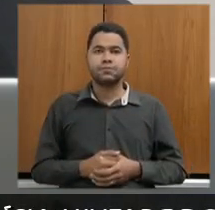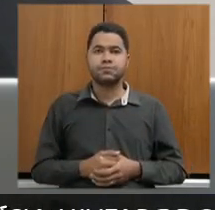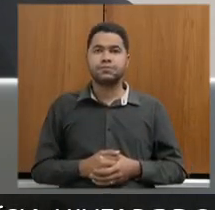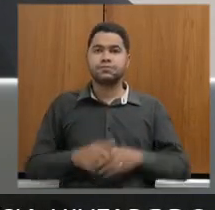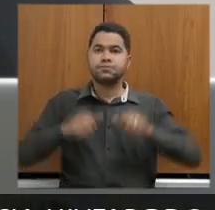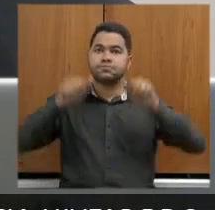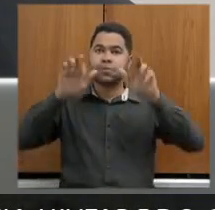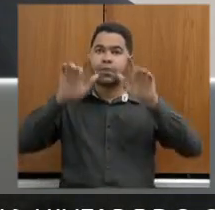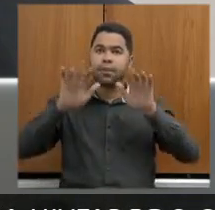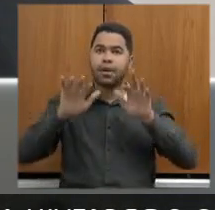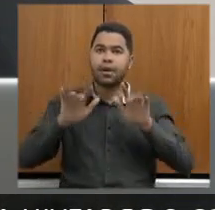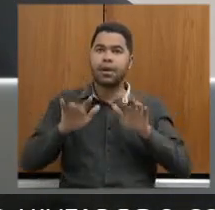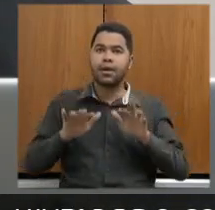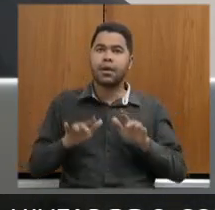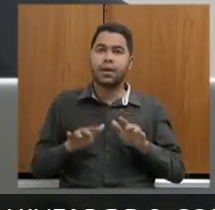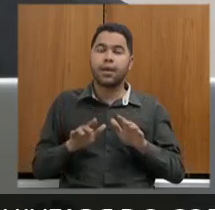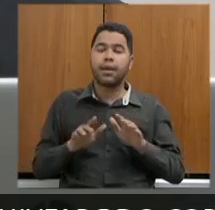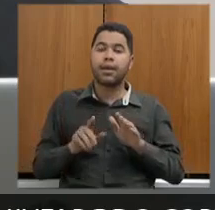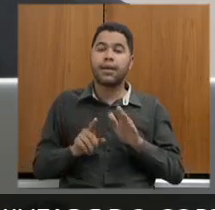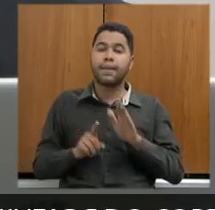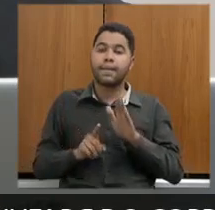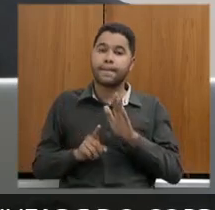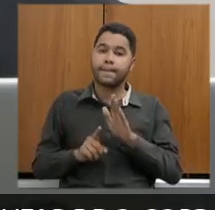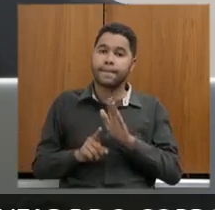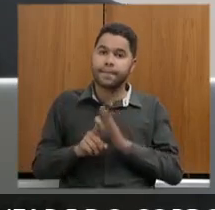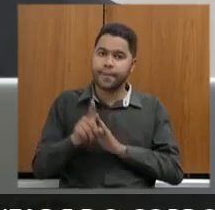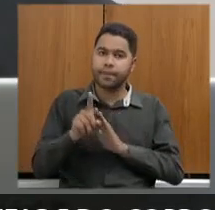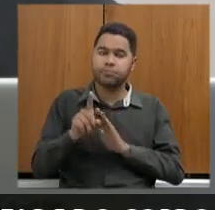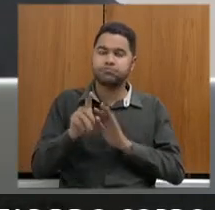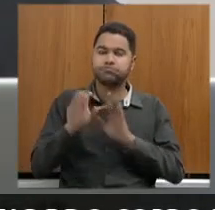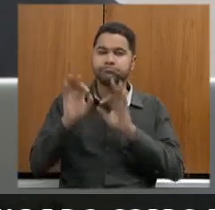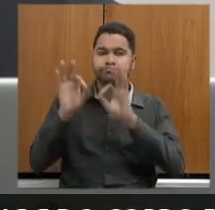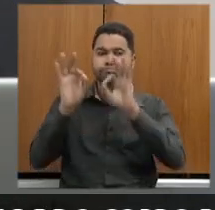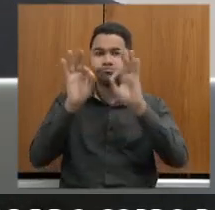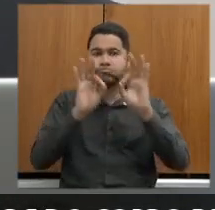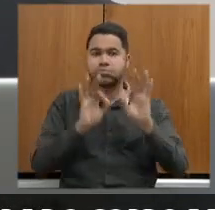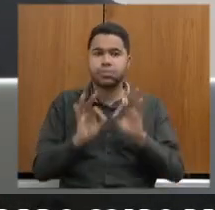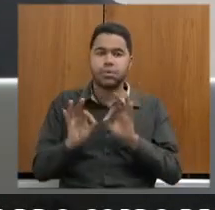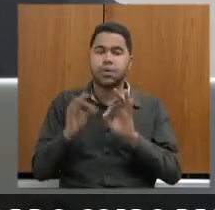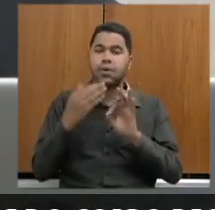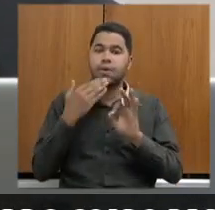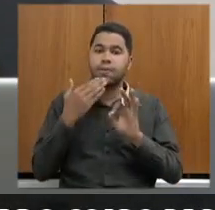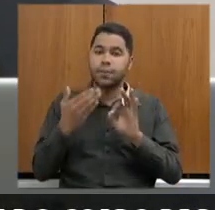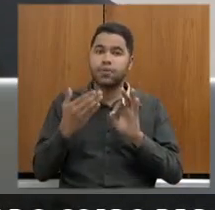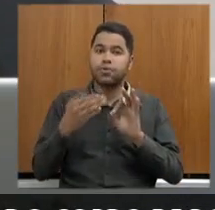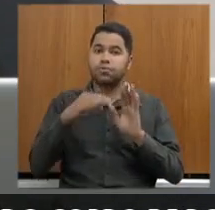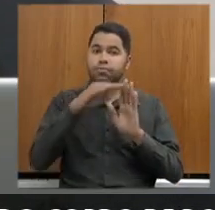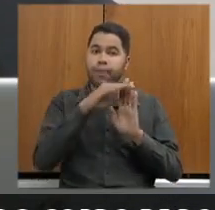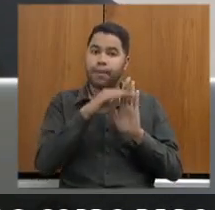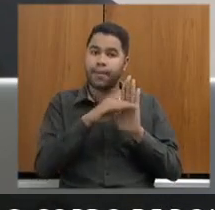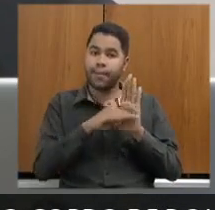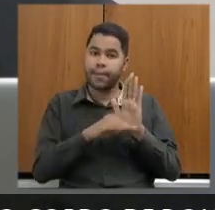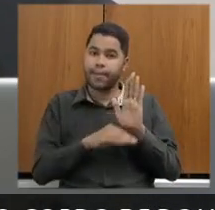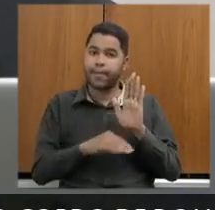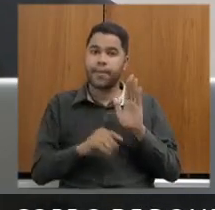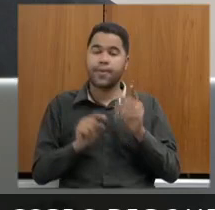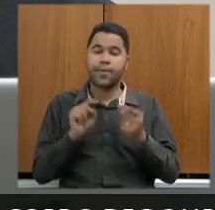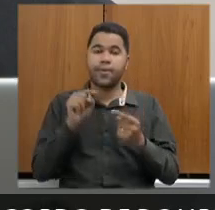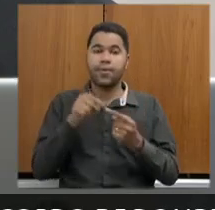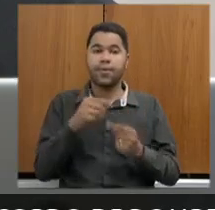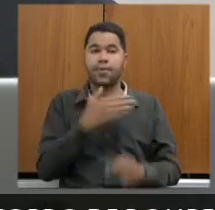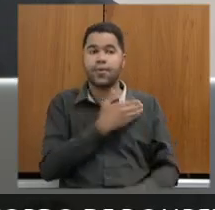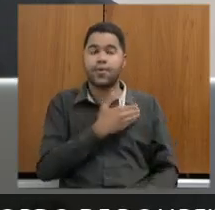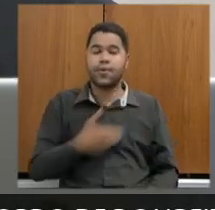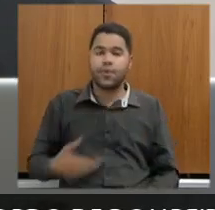formulado a pergunta ela seja feita pelo a providência para o